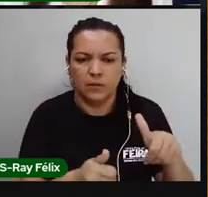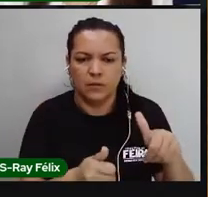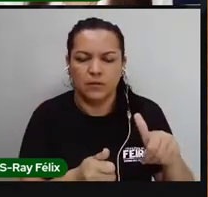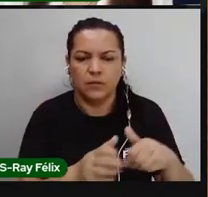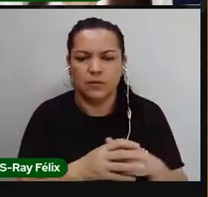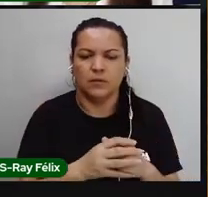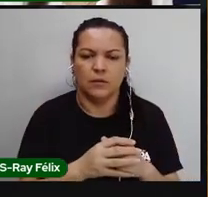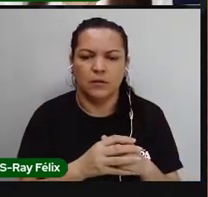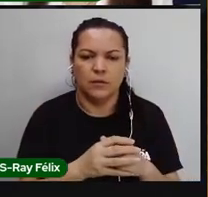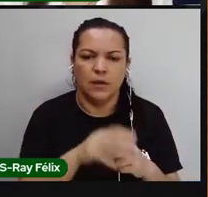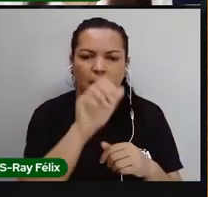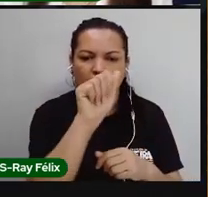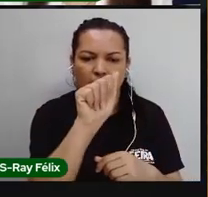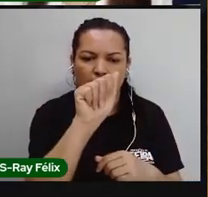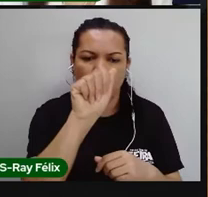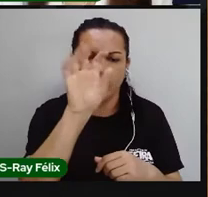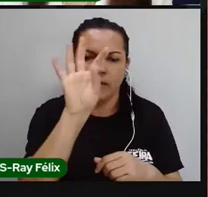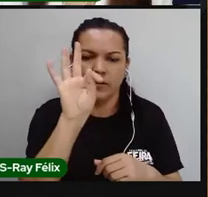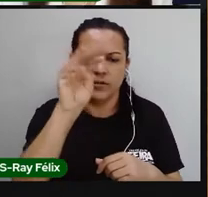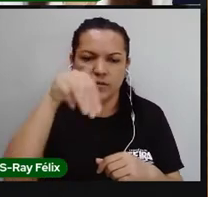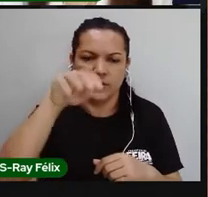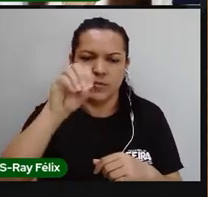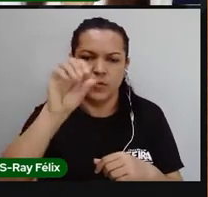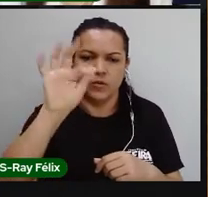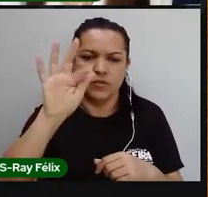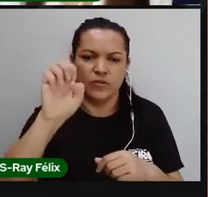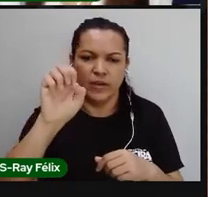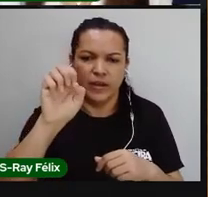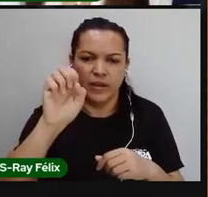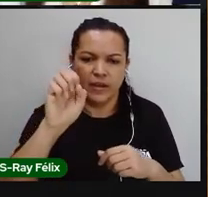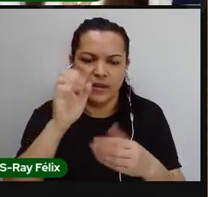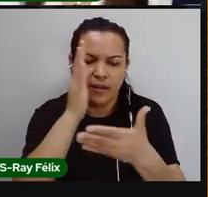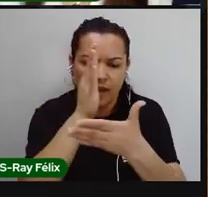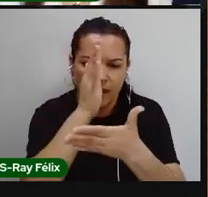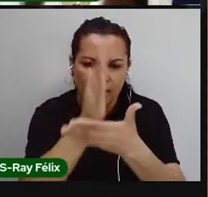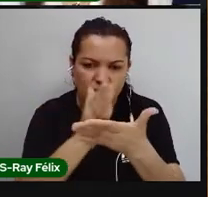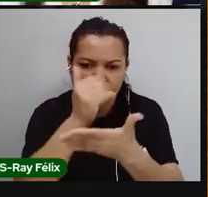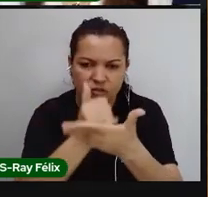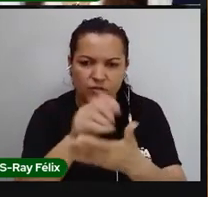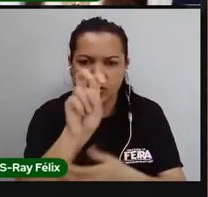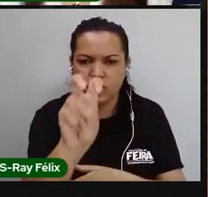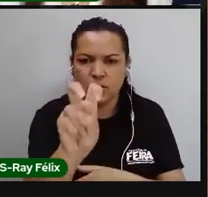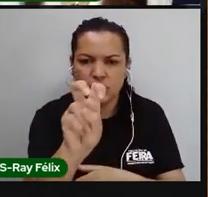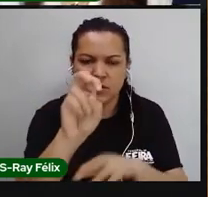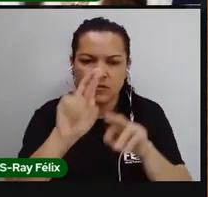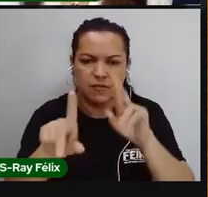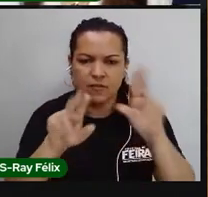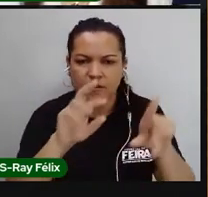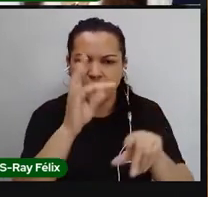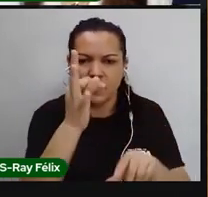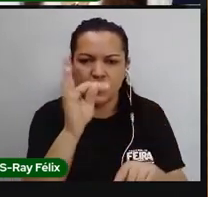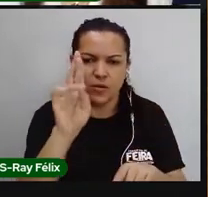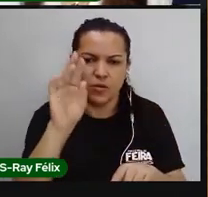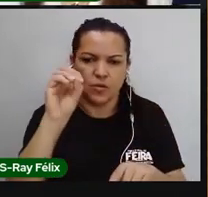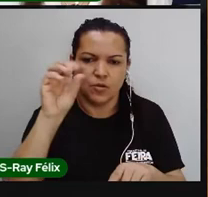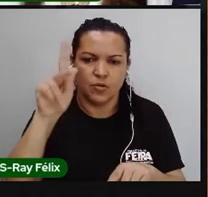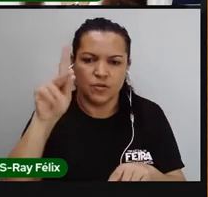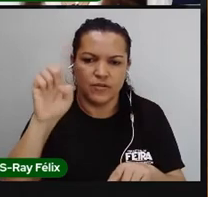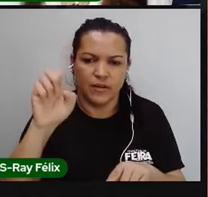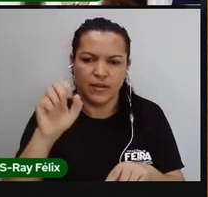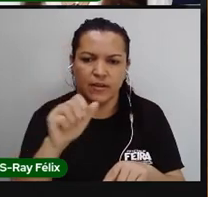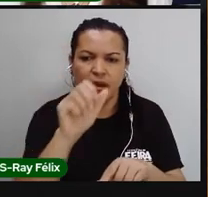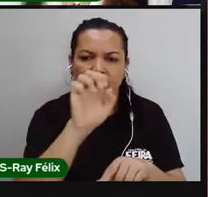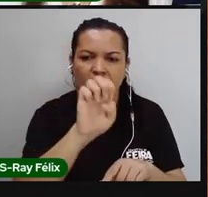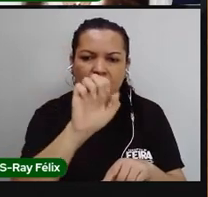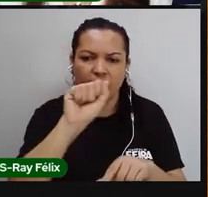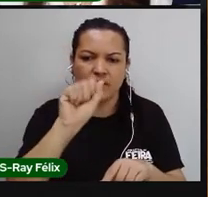A atmosfera, por sua vez, está dividida em cinco camadas diferentes. A troposfera, a estratosfera, a